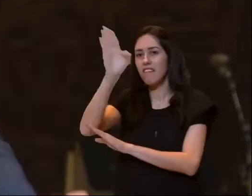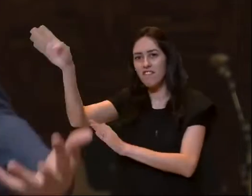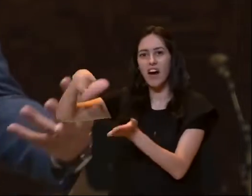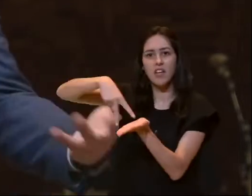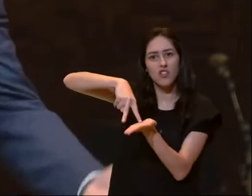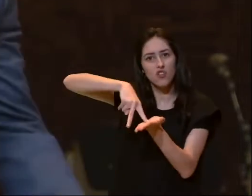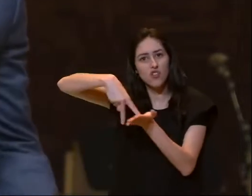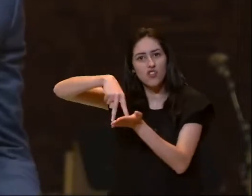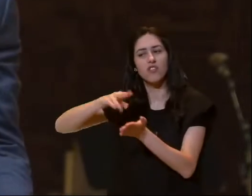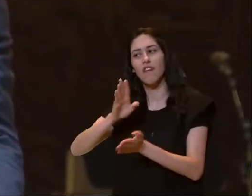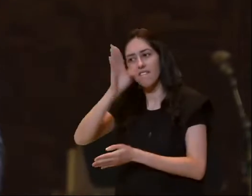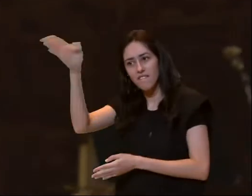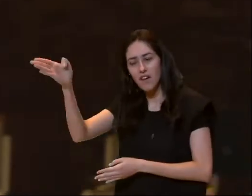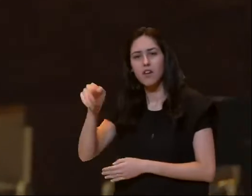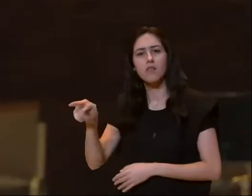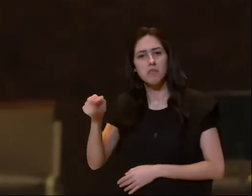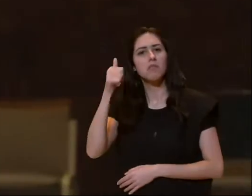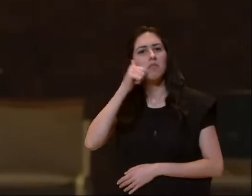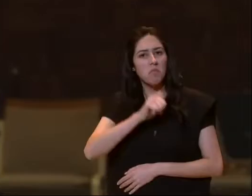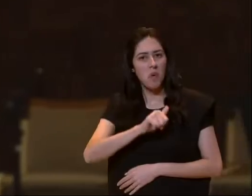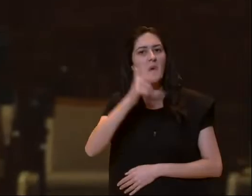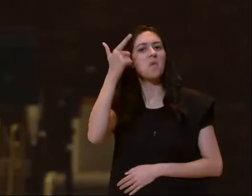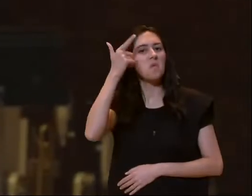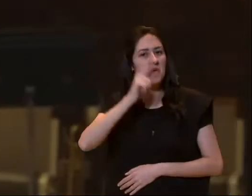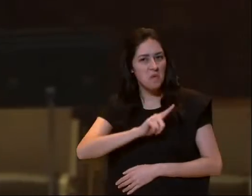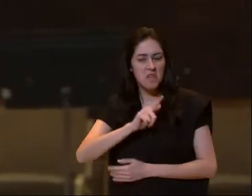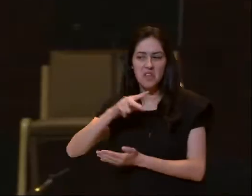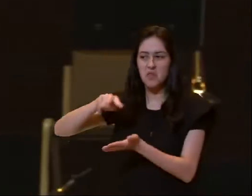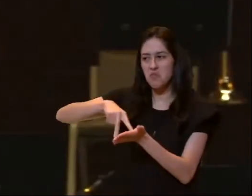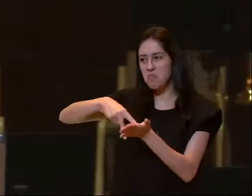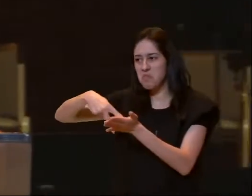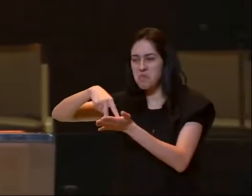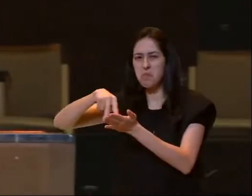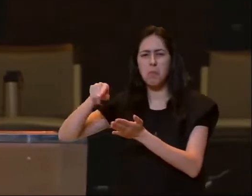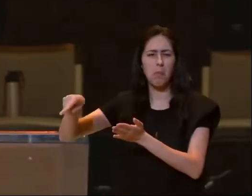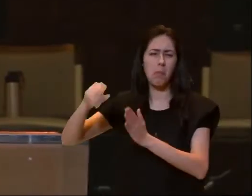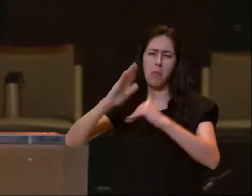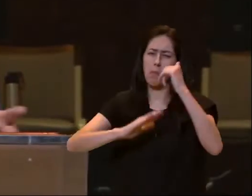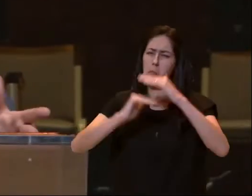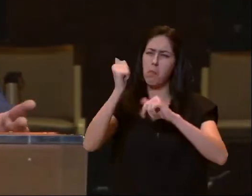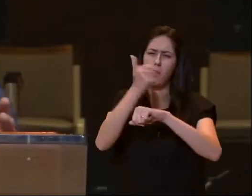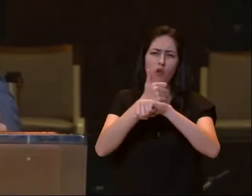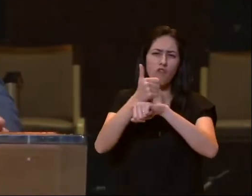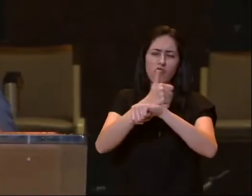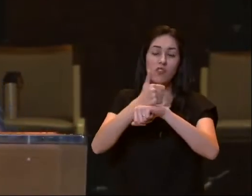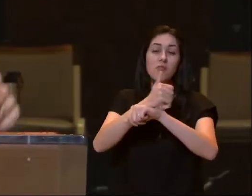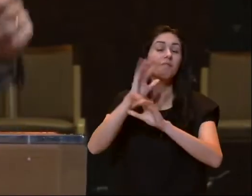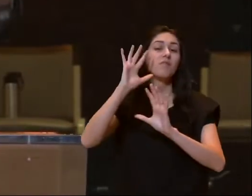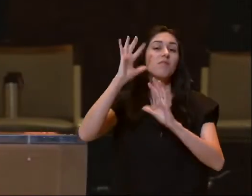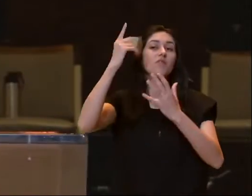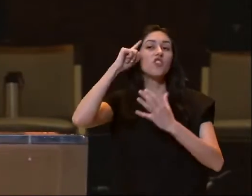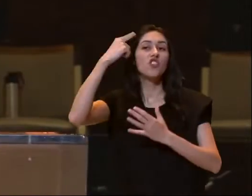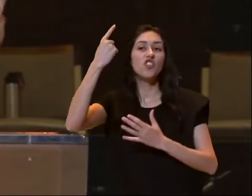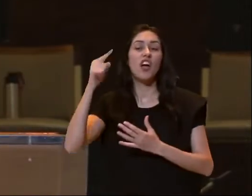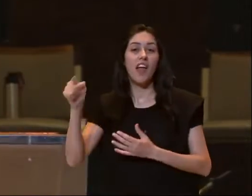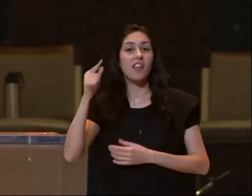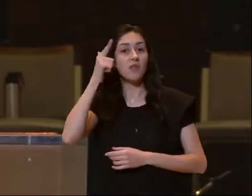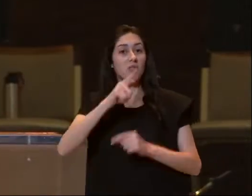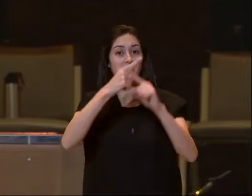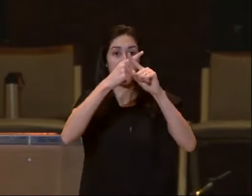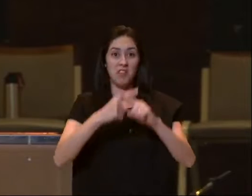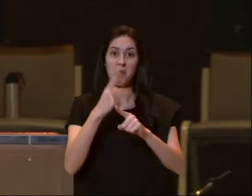consegue voltar a surfar, se transforma numa surfista profissional. E um dia depois de ganhar um campeonato, chega um repórter